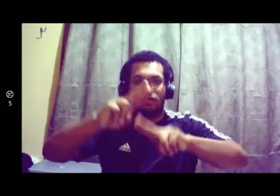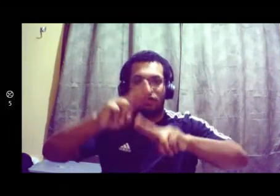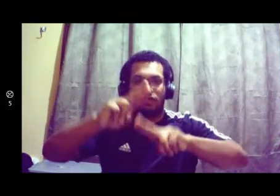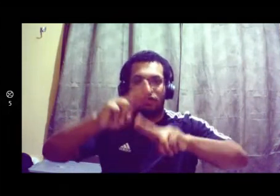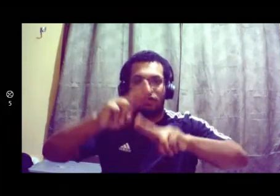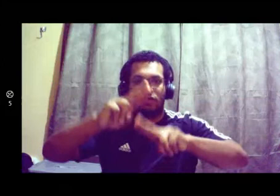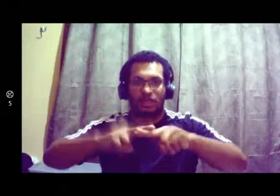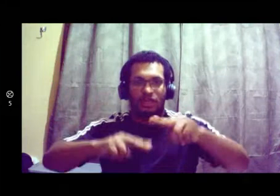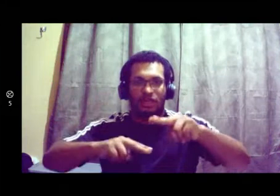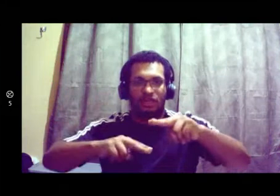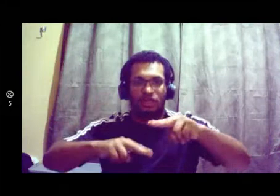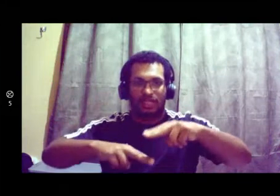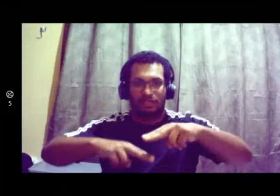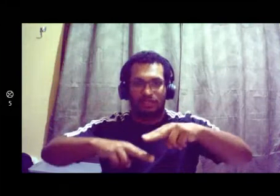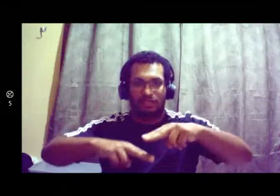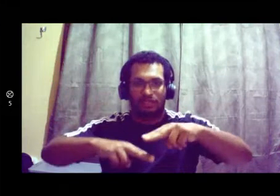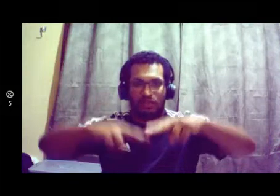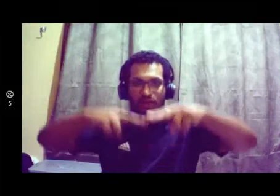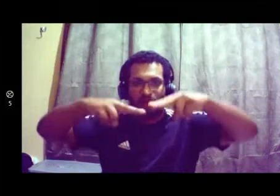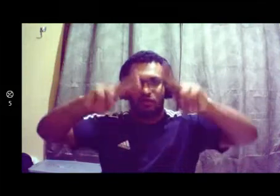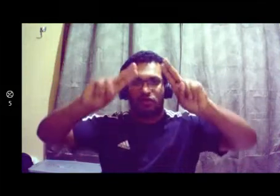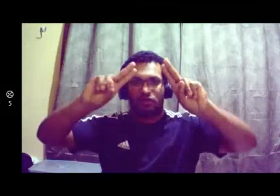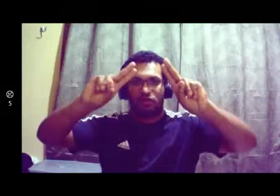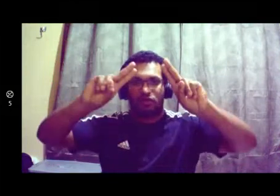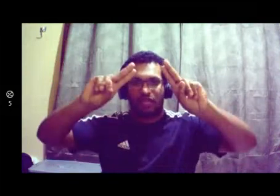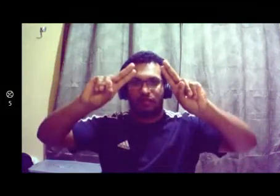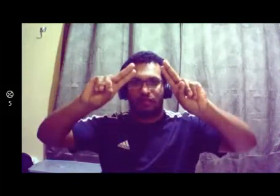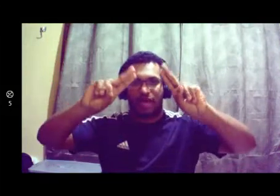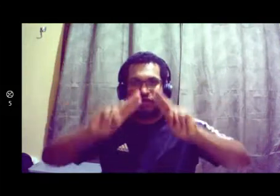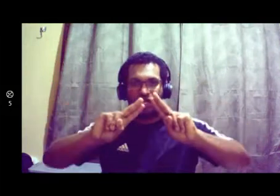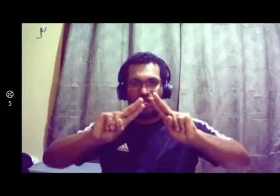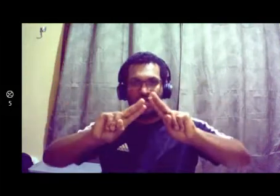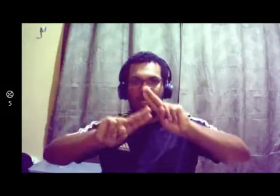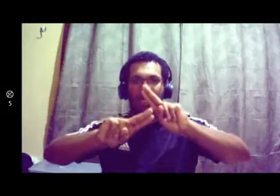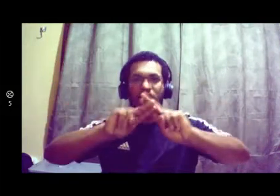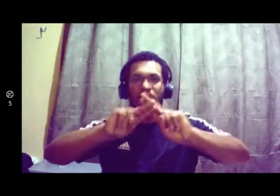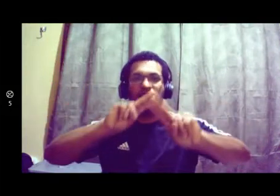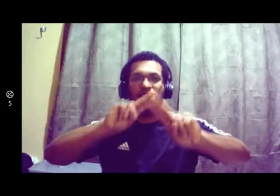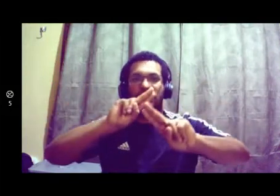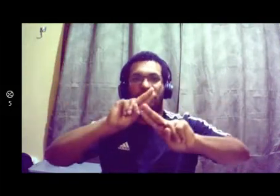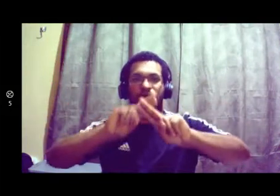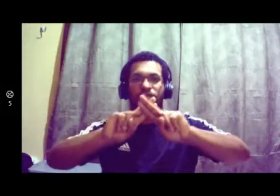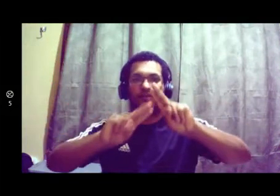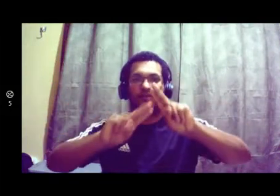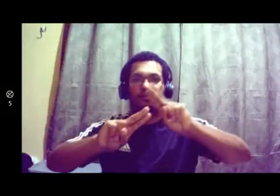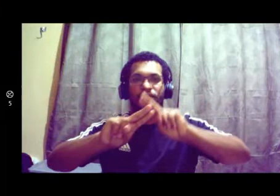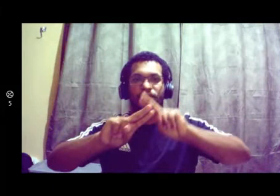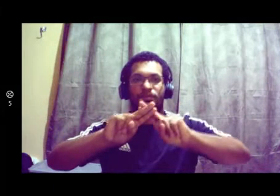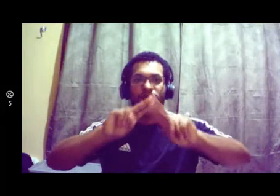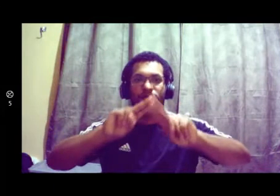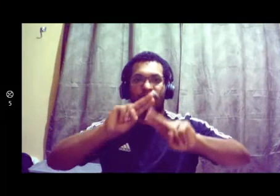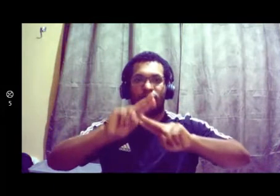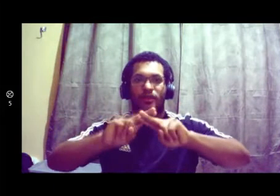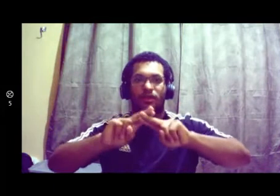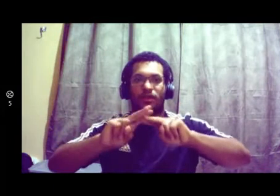faz assim. Só que aí você faz com a palma da mão voltada para baixo, imagine aqui, e faz assim, ó.